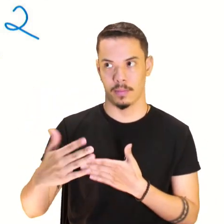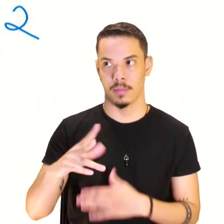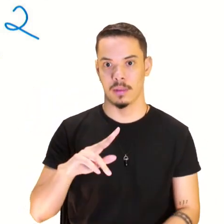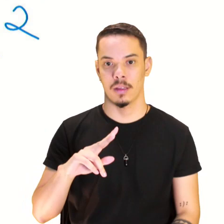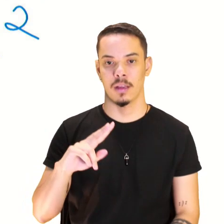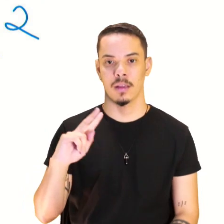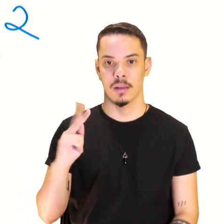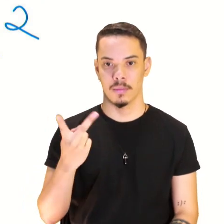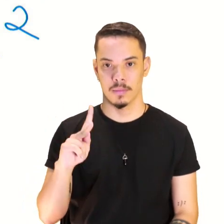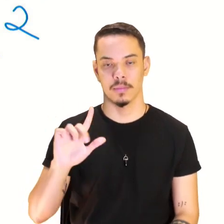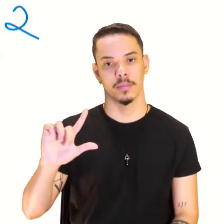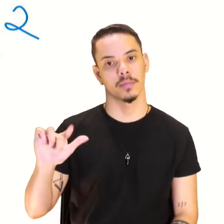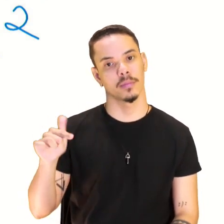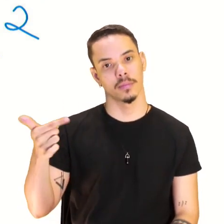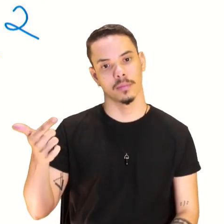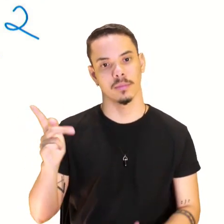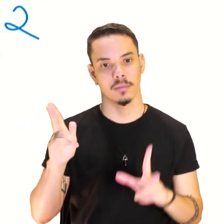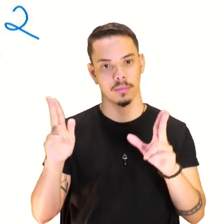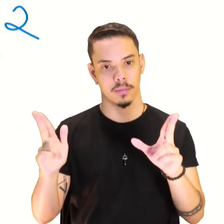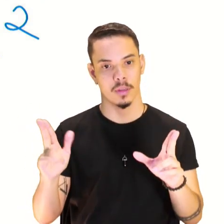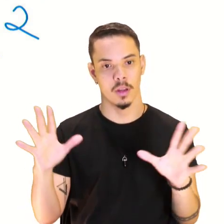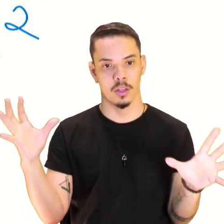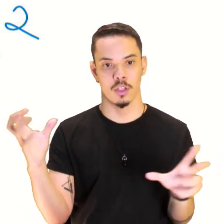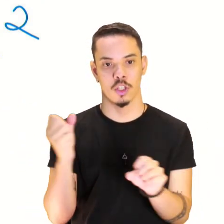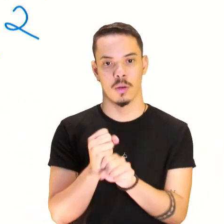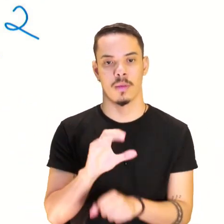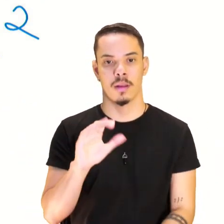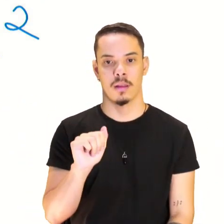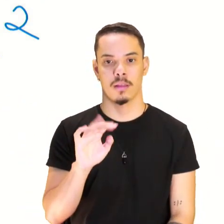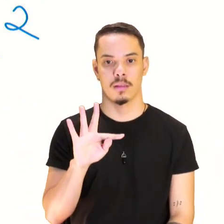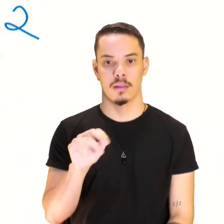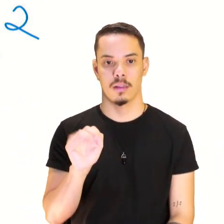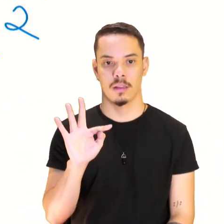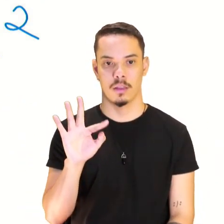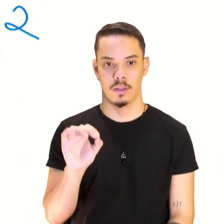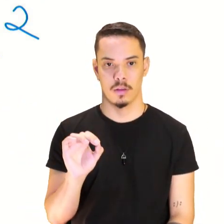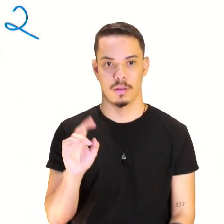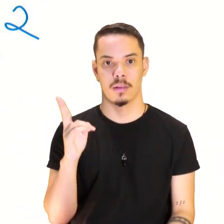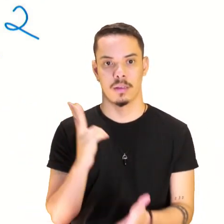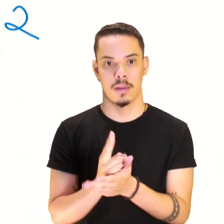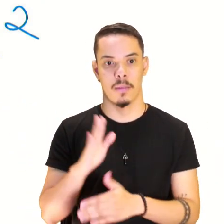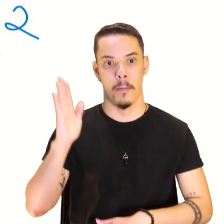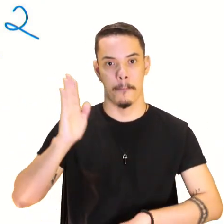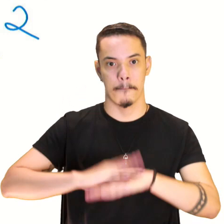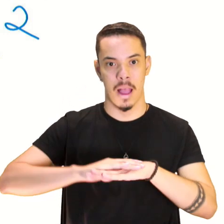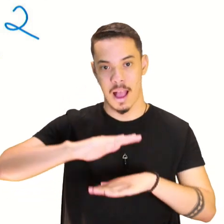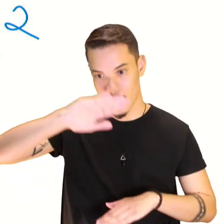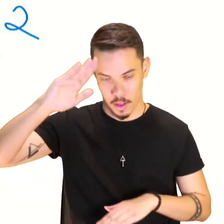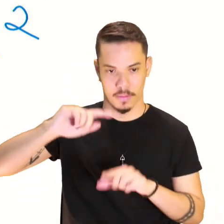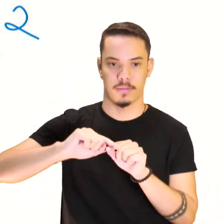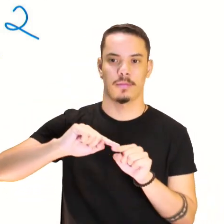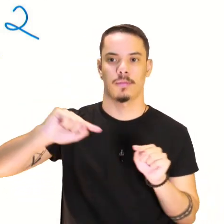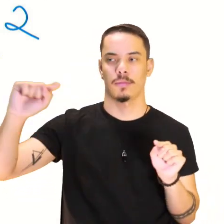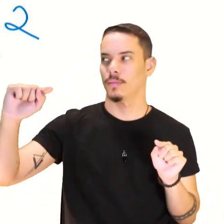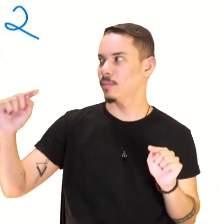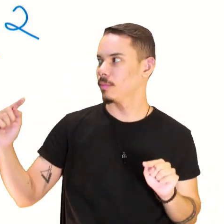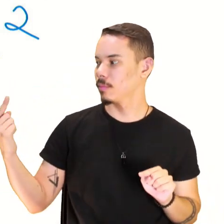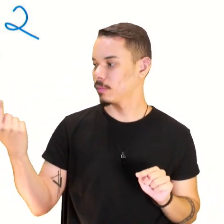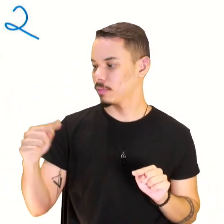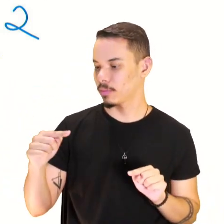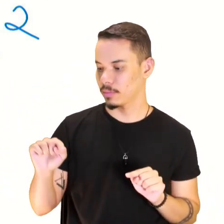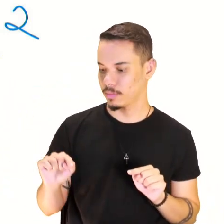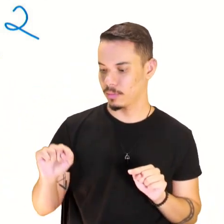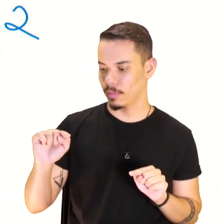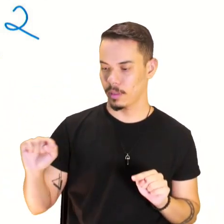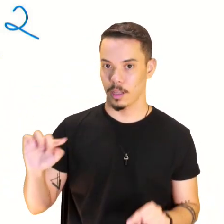ao quadrado é igual a soma do quadrado dos catetos. E a hipotenusa é sempre o lado maior, que está oposto ao ângulo de